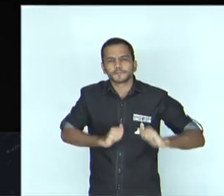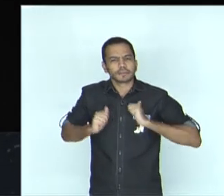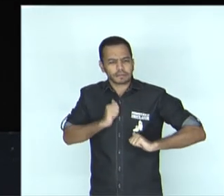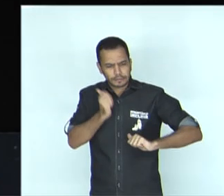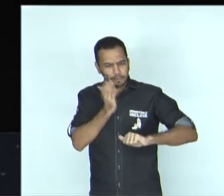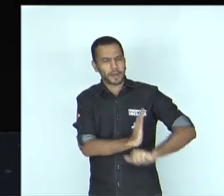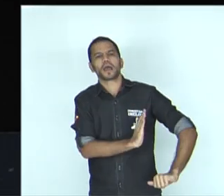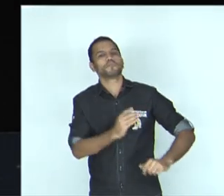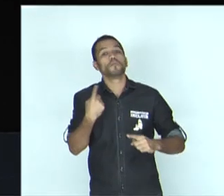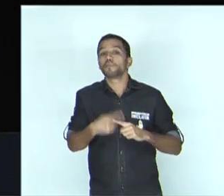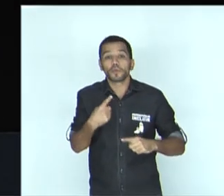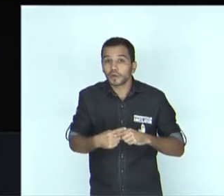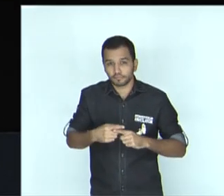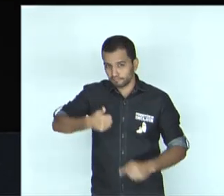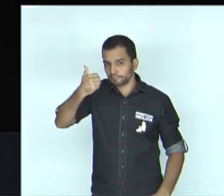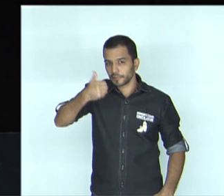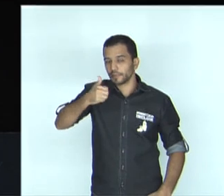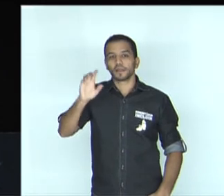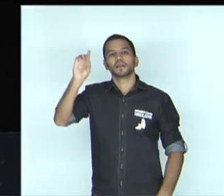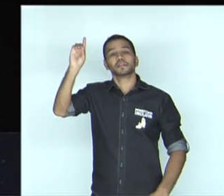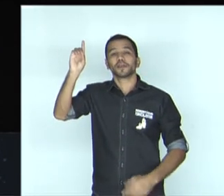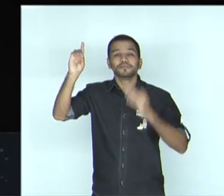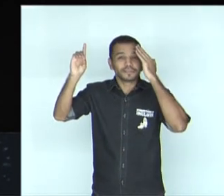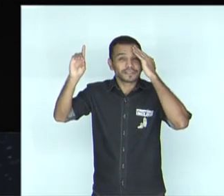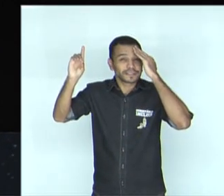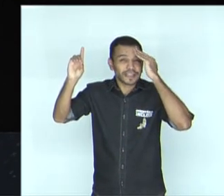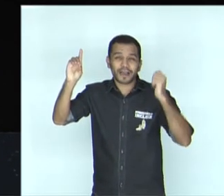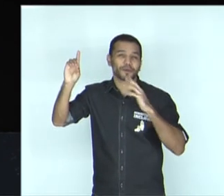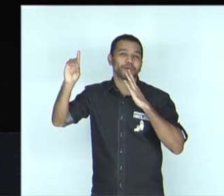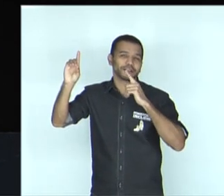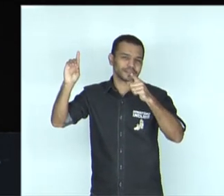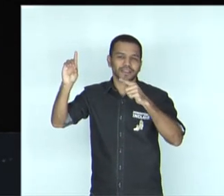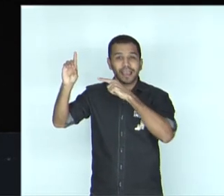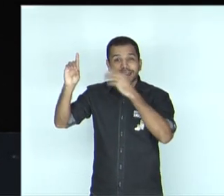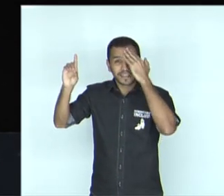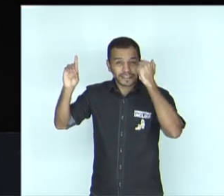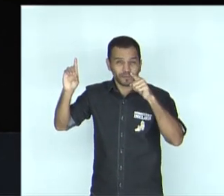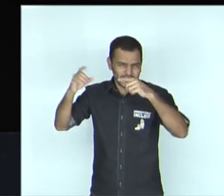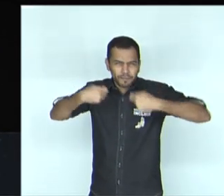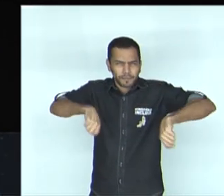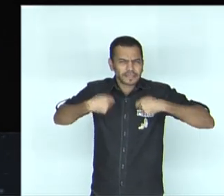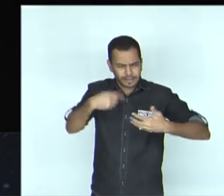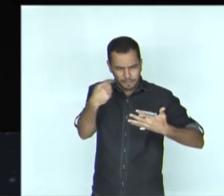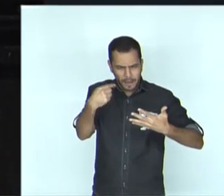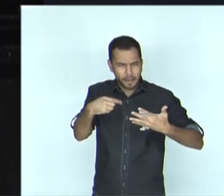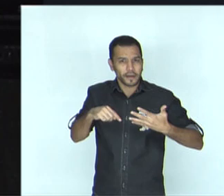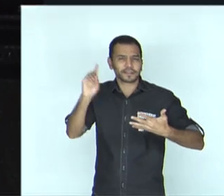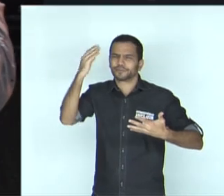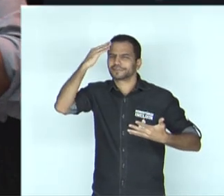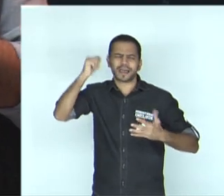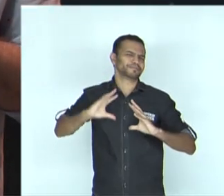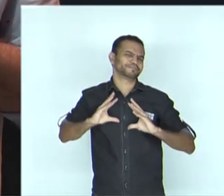Primeiro, porque Deus já sabe tudo que você precisa. Como é que é? Deus já